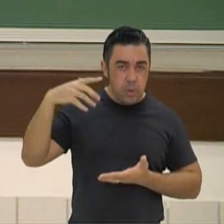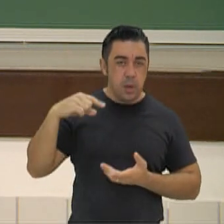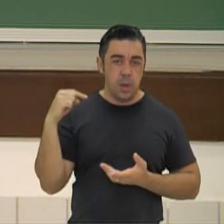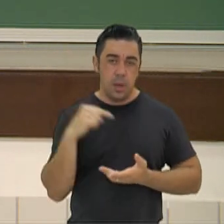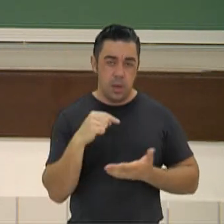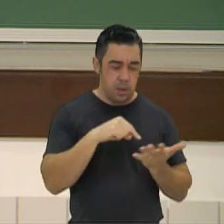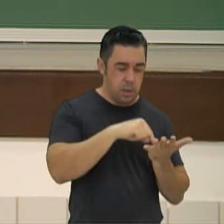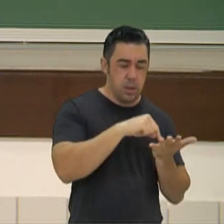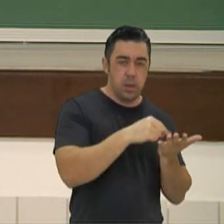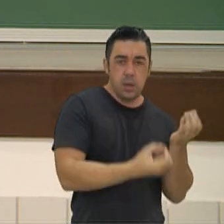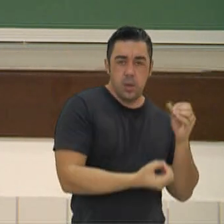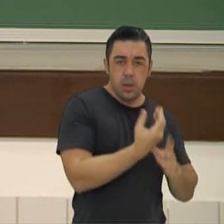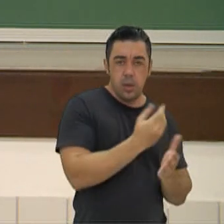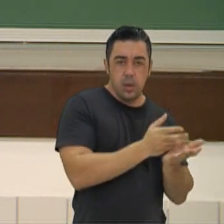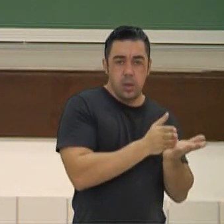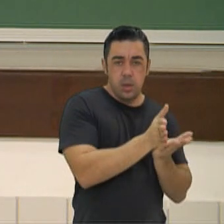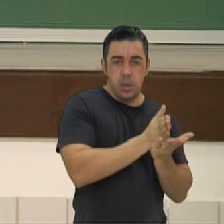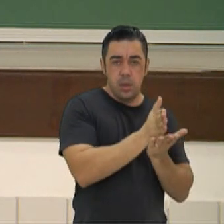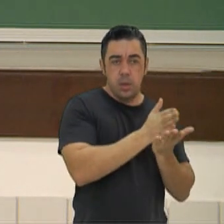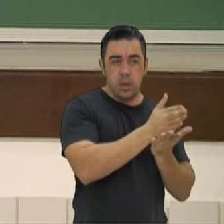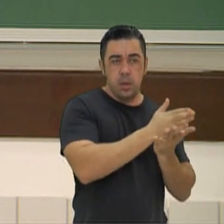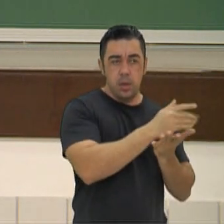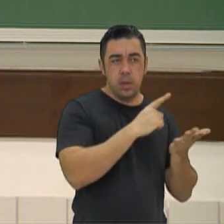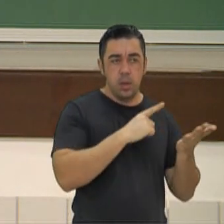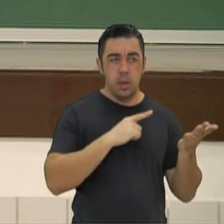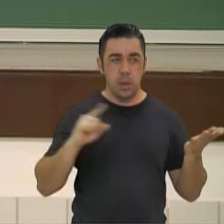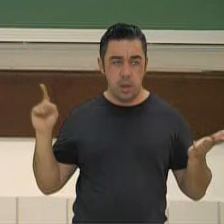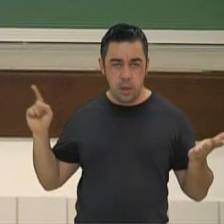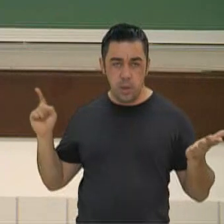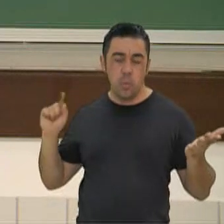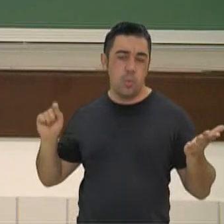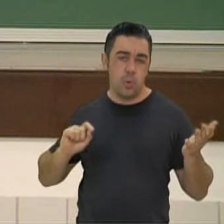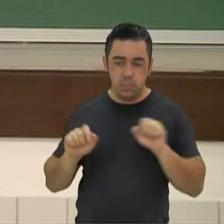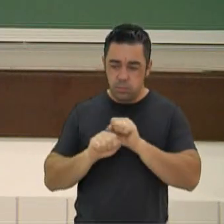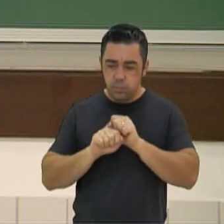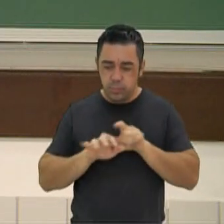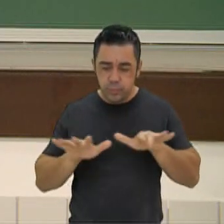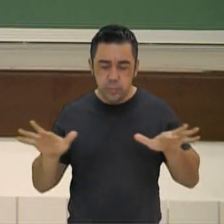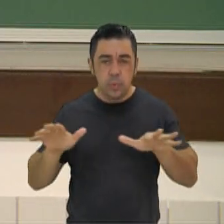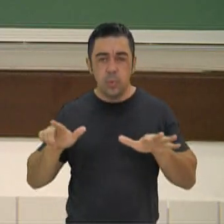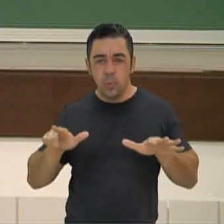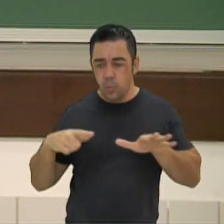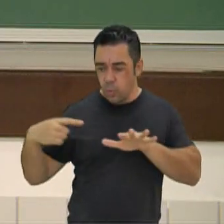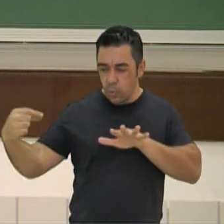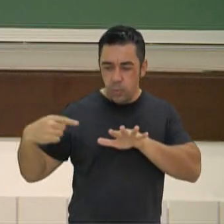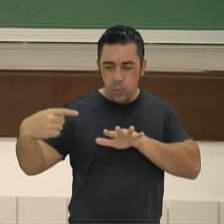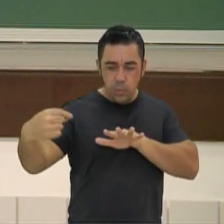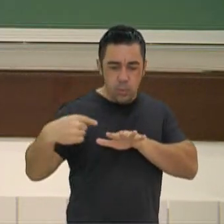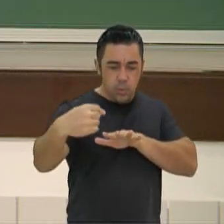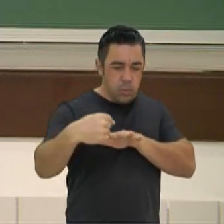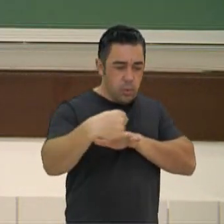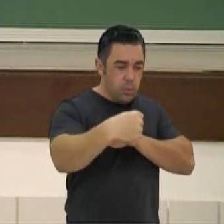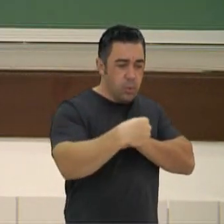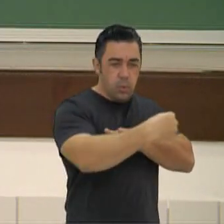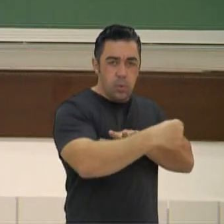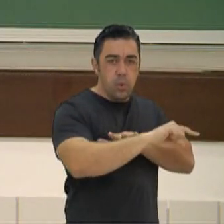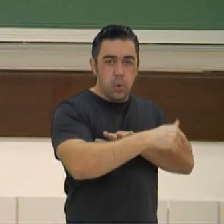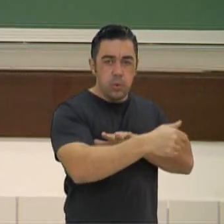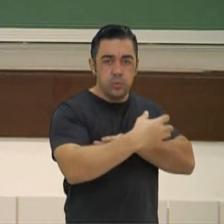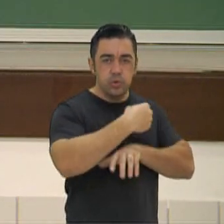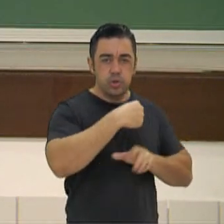nosso ancestral comum, tá? Ele vai irradiar outros seres vivos aí